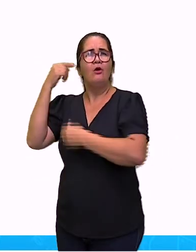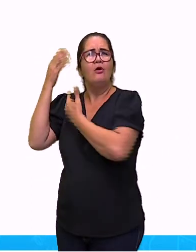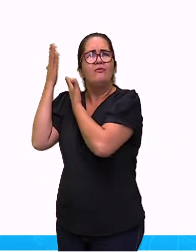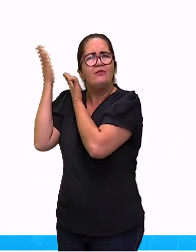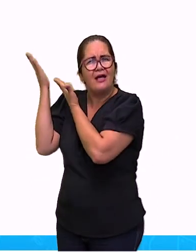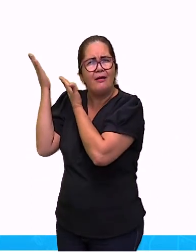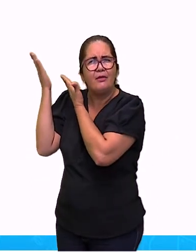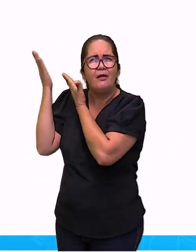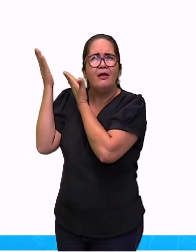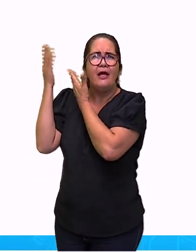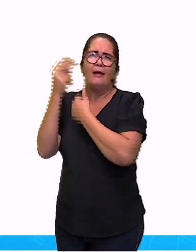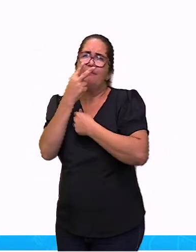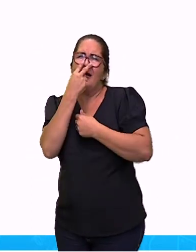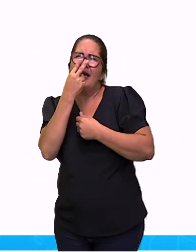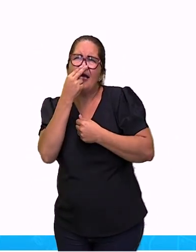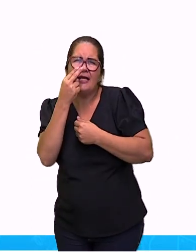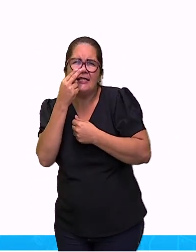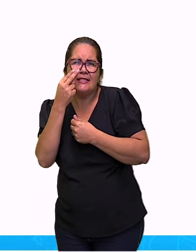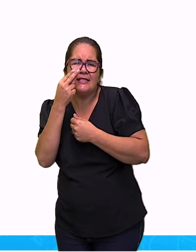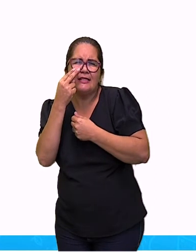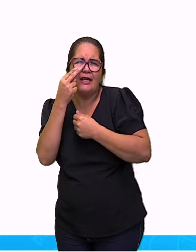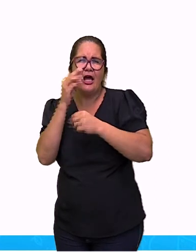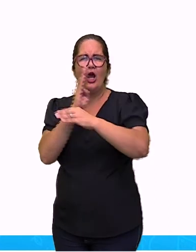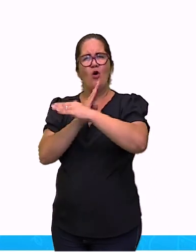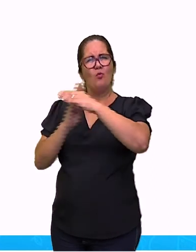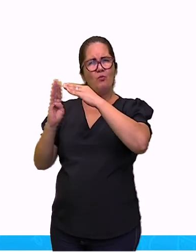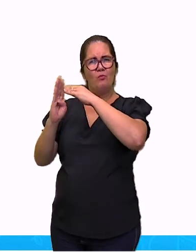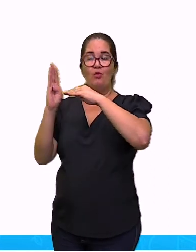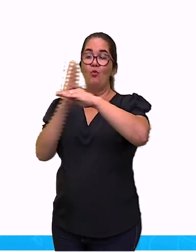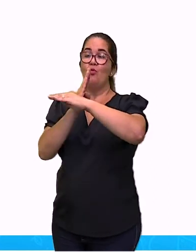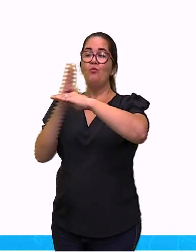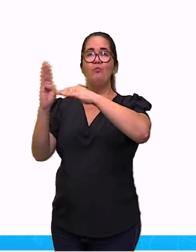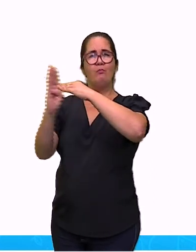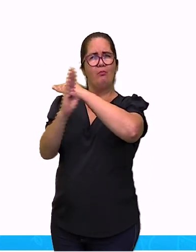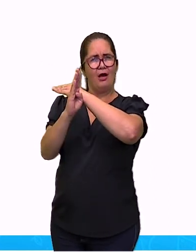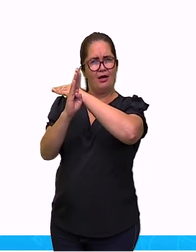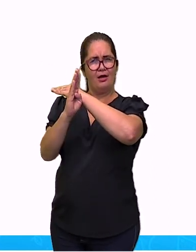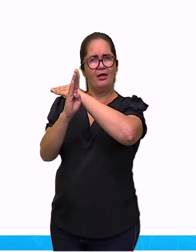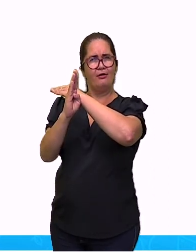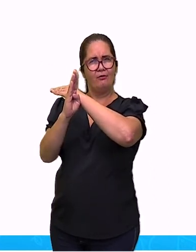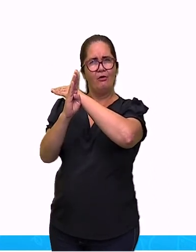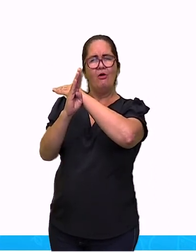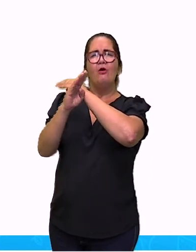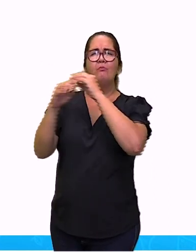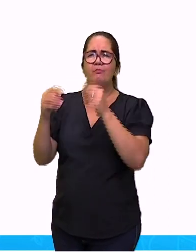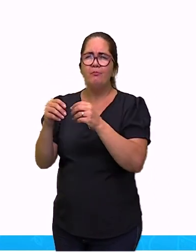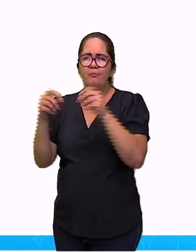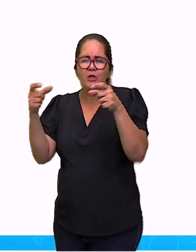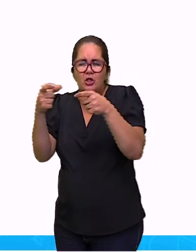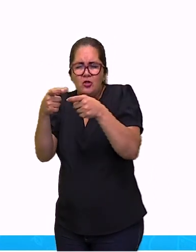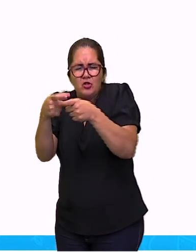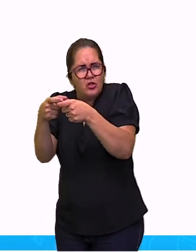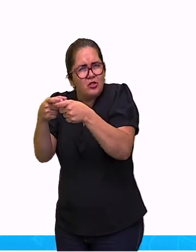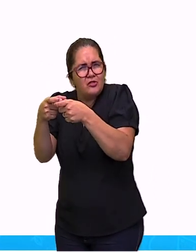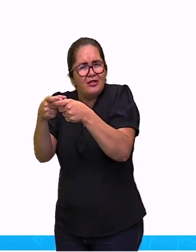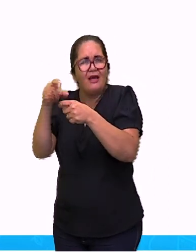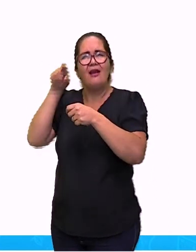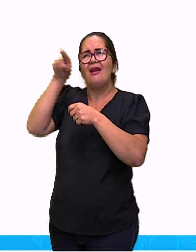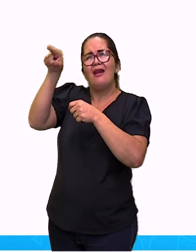sabe? Tipo, como se fosse hoje um pequeno bairro. É uma pequena vila na aldeia holandesa, no dia 30 de março,